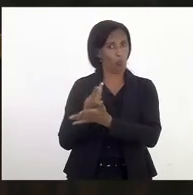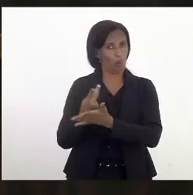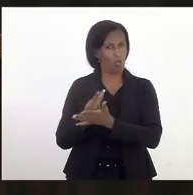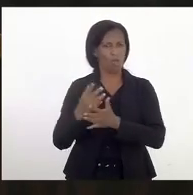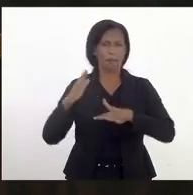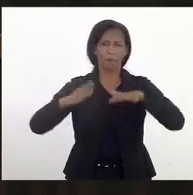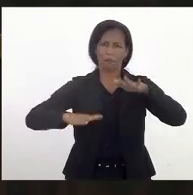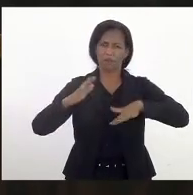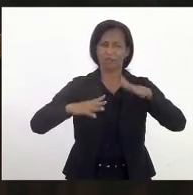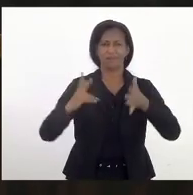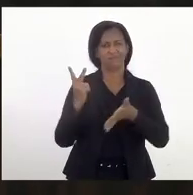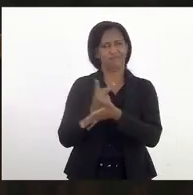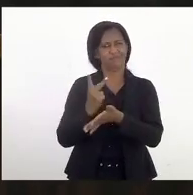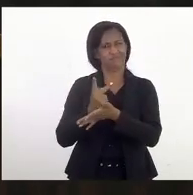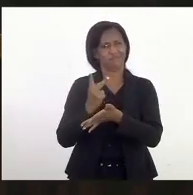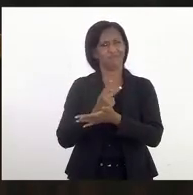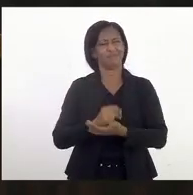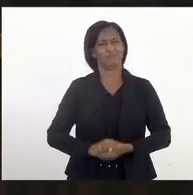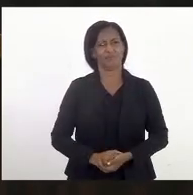algumas vezes injustas